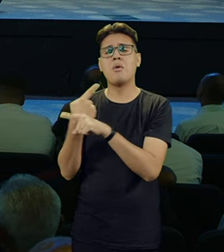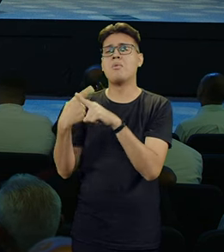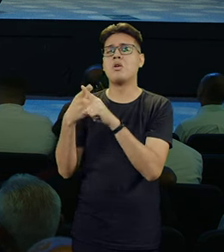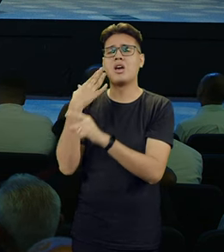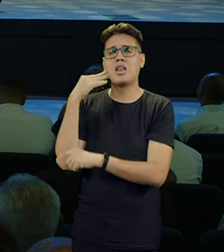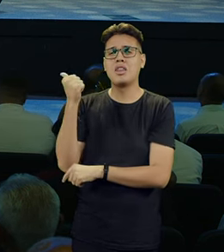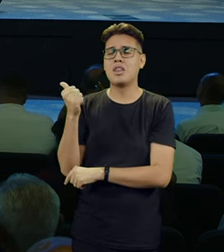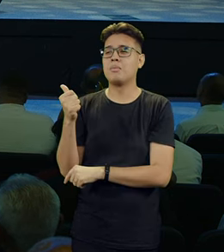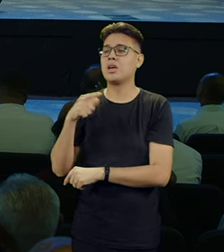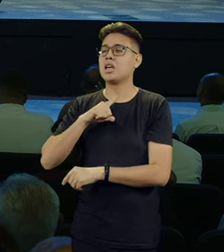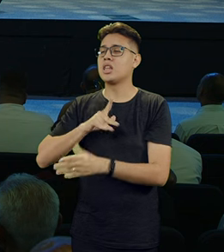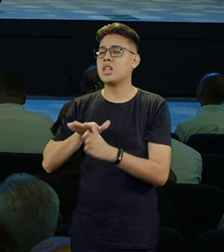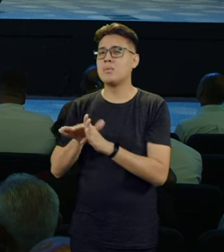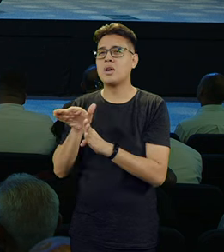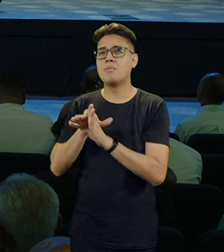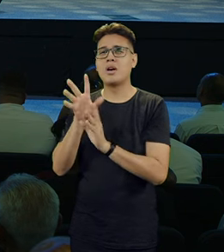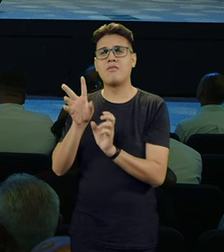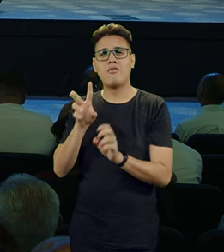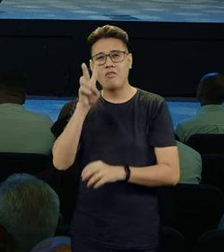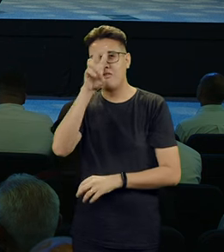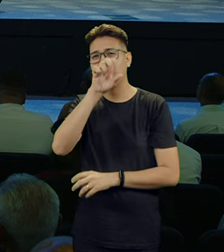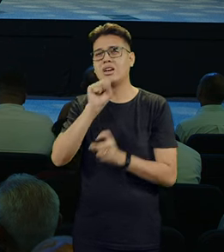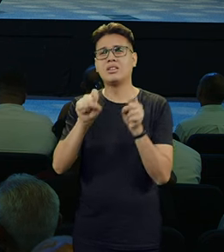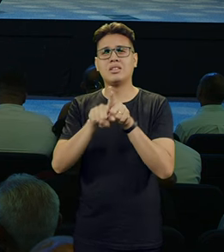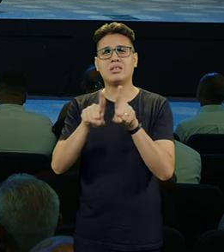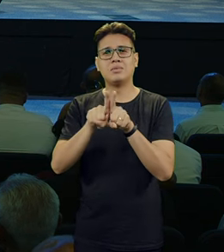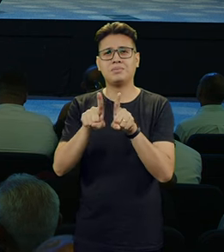recebe conselhos e forças.